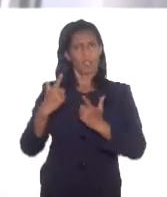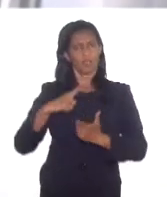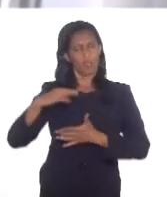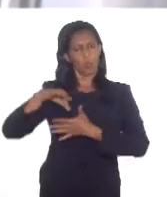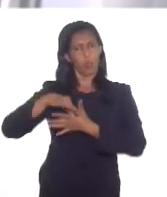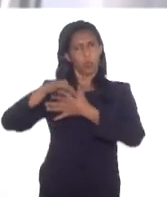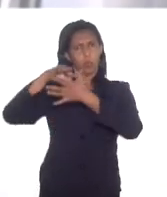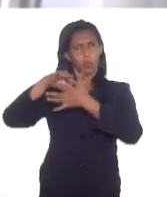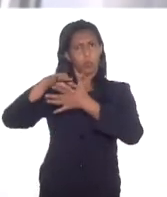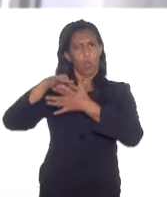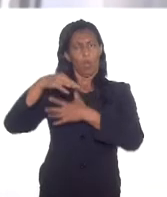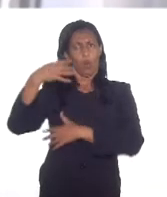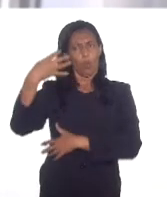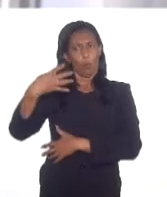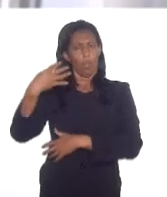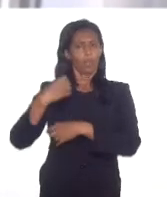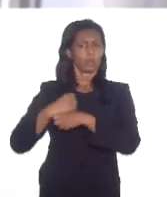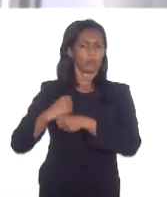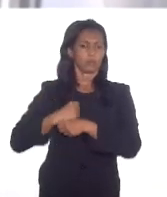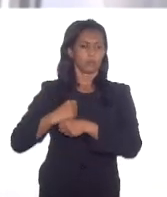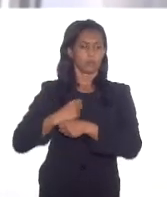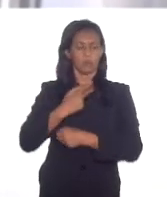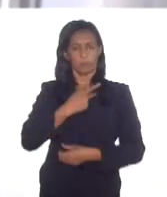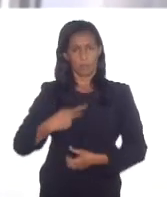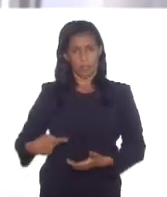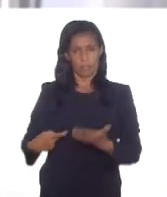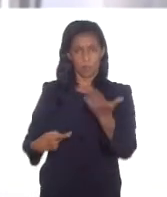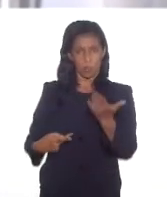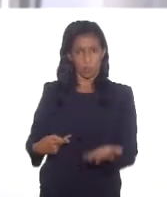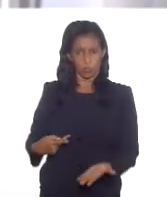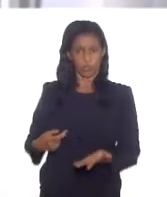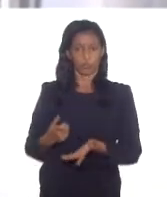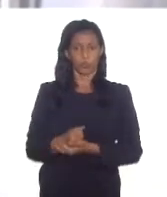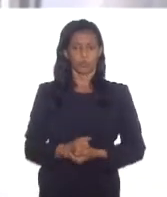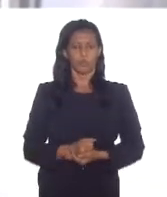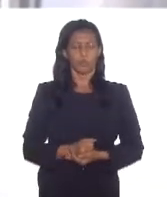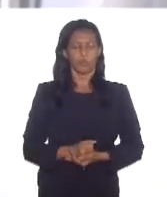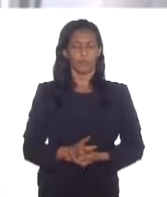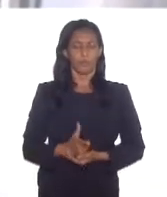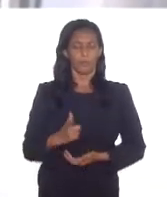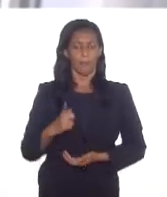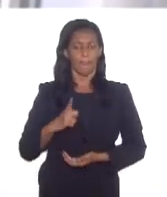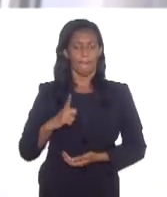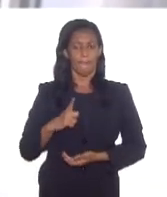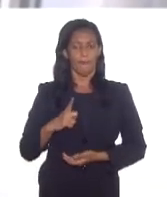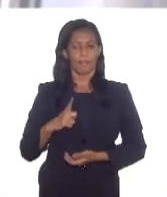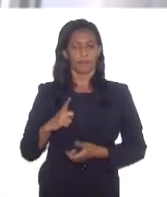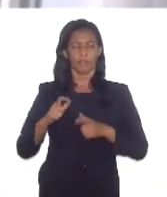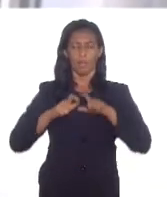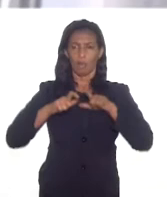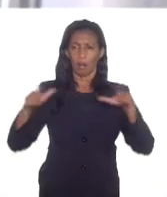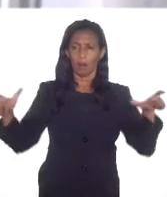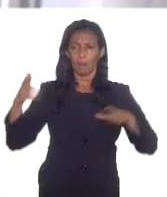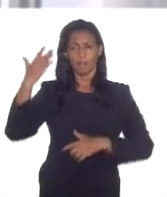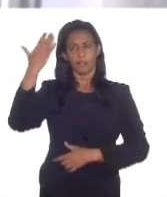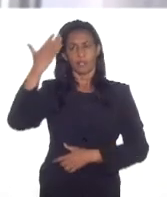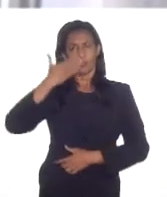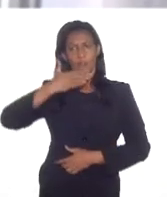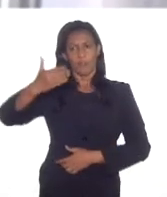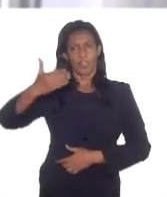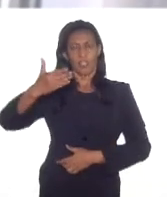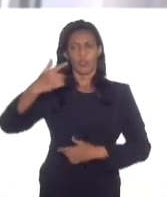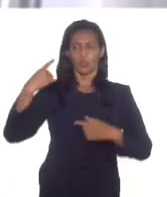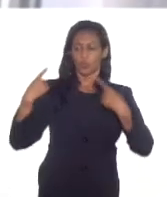últimos 3-4 anos, sob a presidência de Vossa Excelência, de estabelecer amplas frentes de diálogo e de